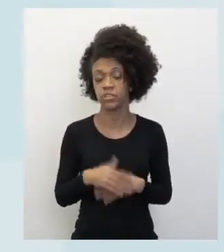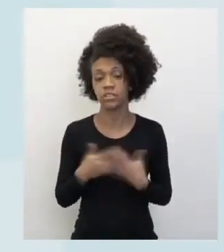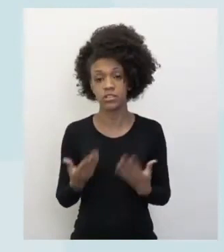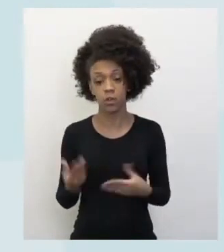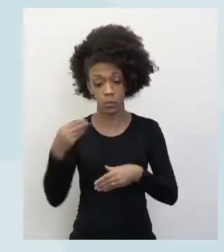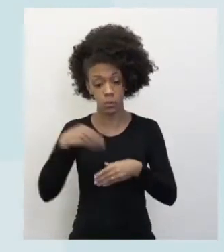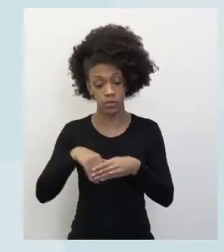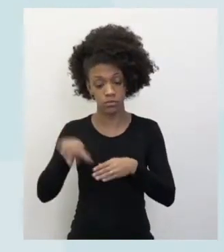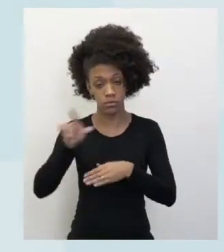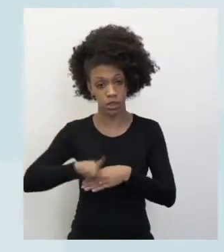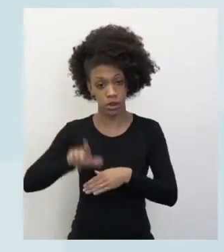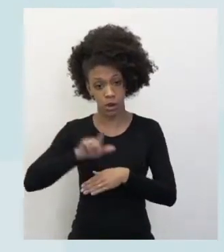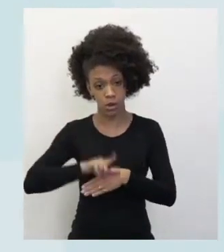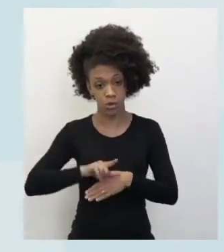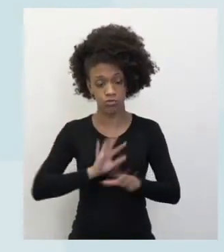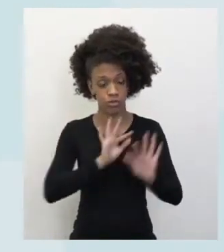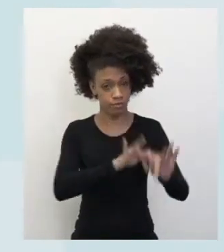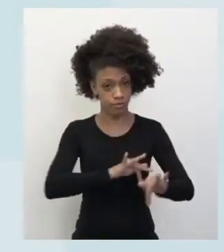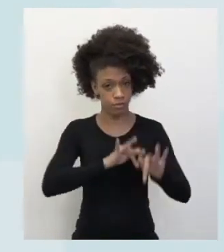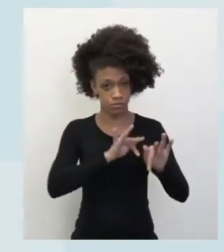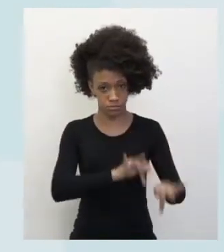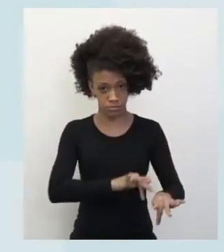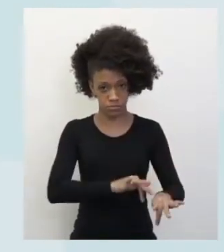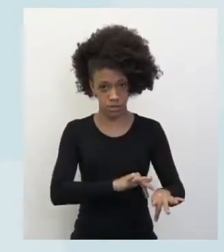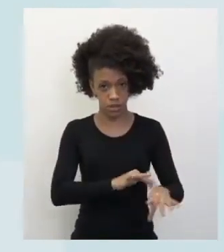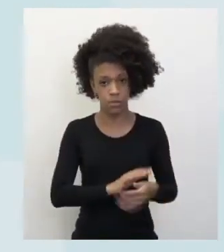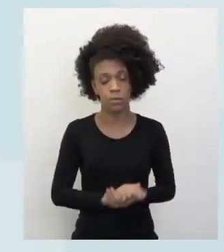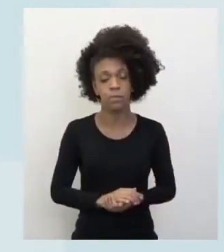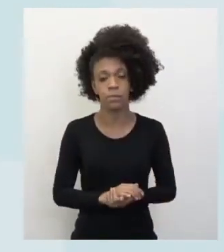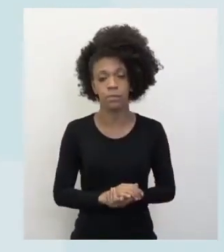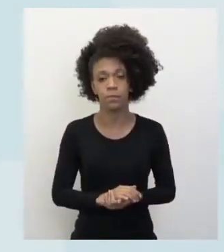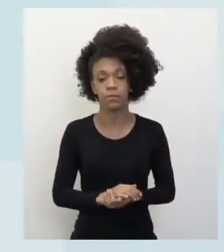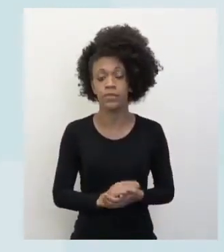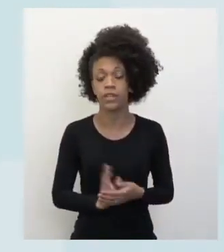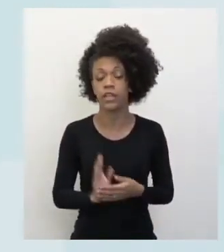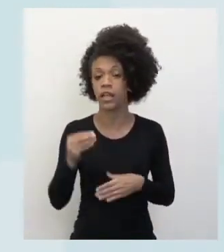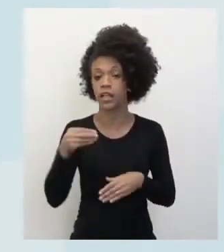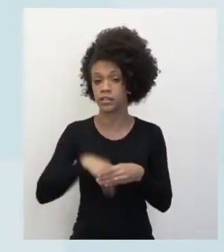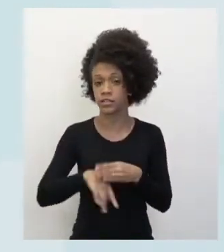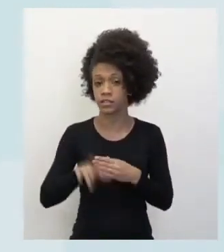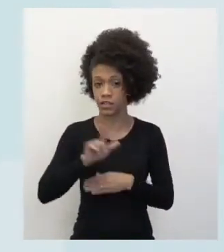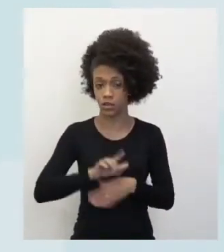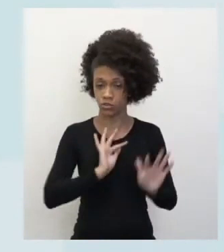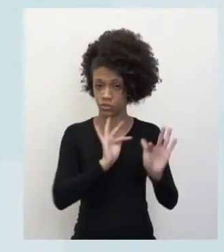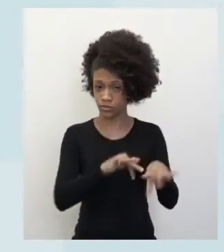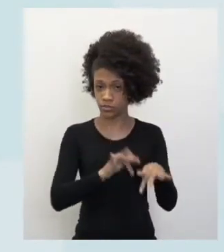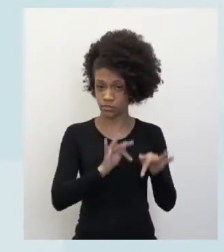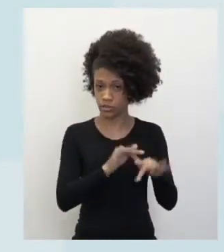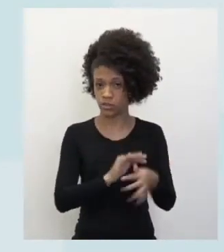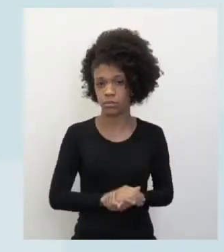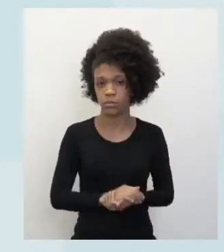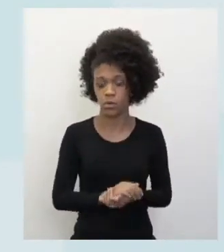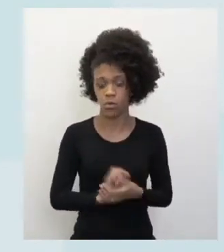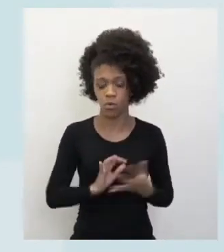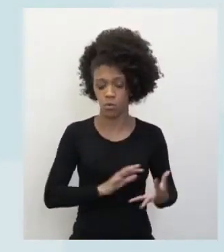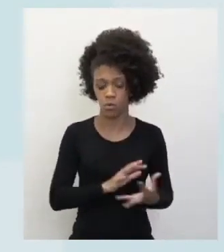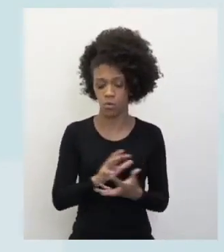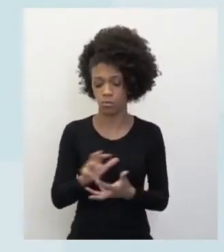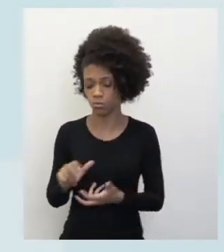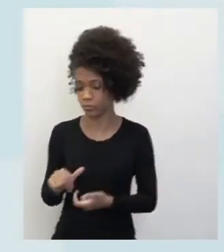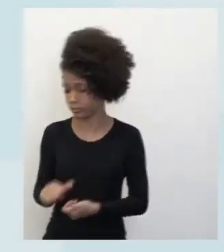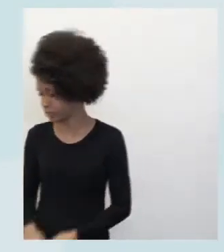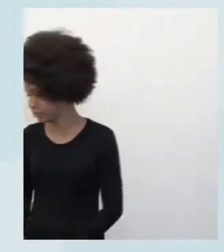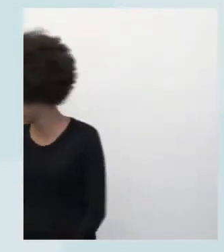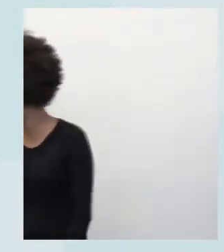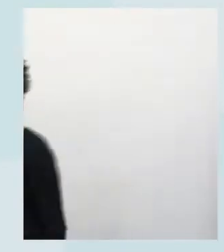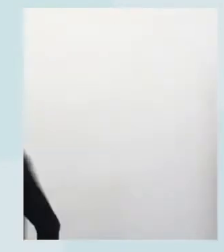da lógica feudal, vamos lembrar a questão da alteridade lá, dentro da lógica feudal, o mundo, né, as